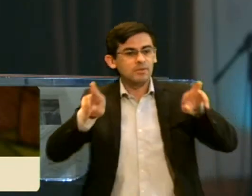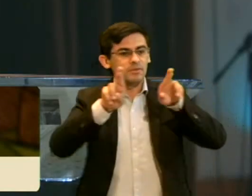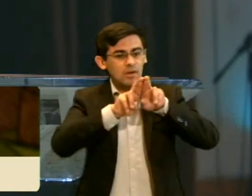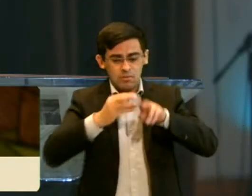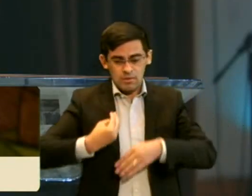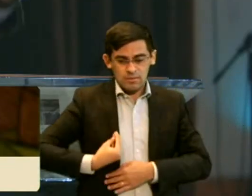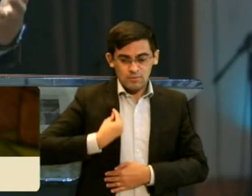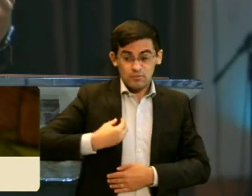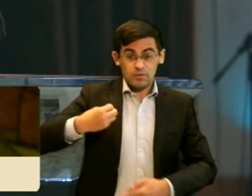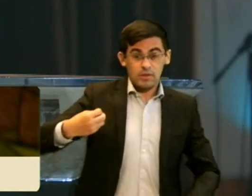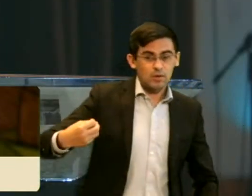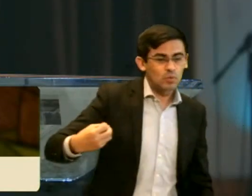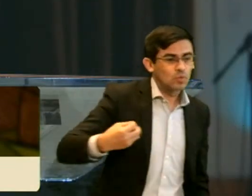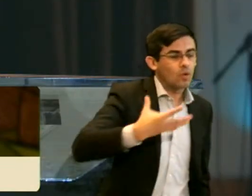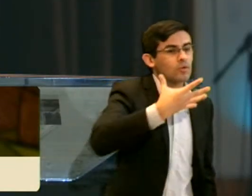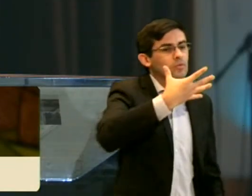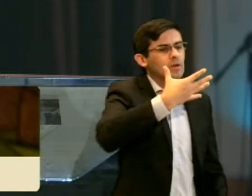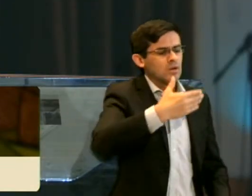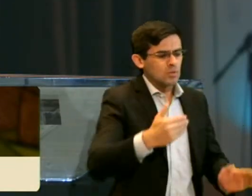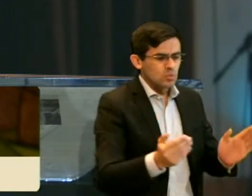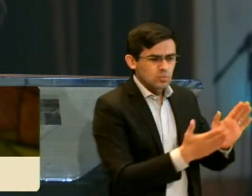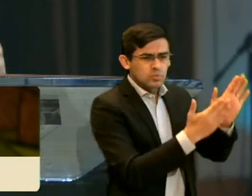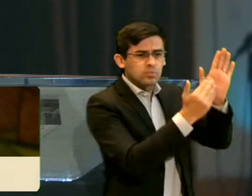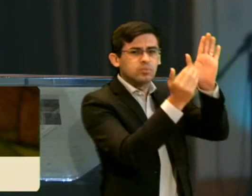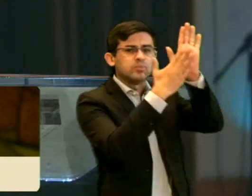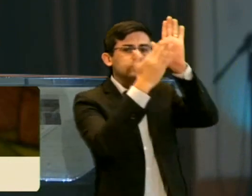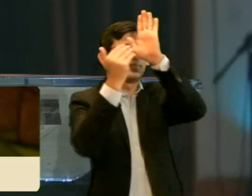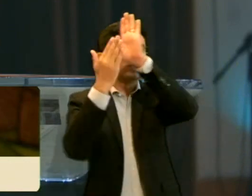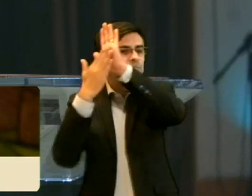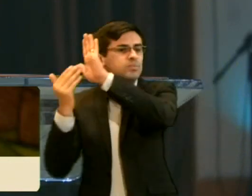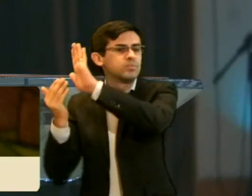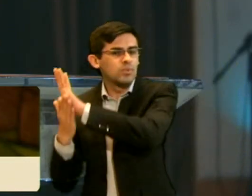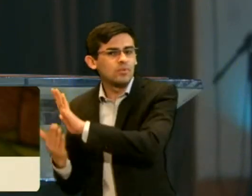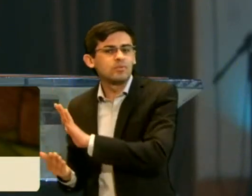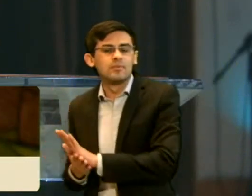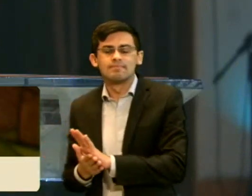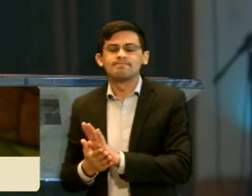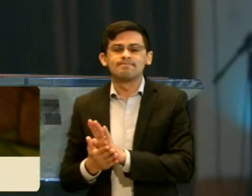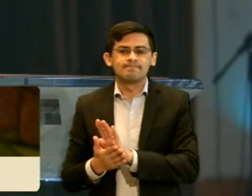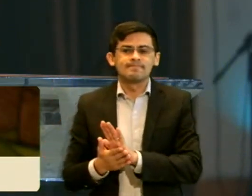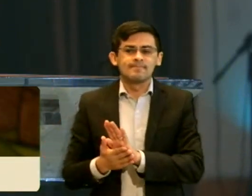a adoração ou o louvor, ele